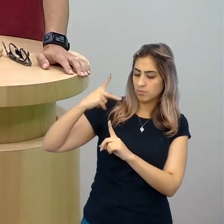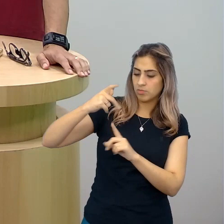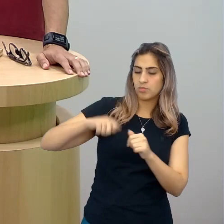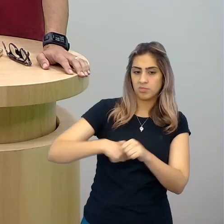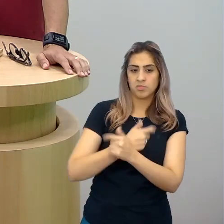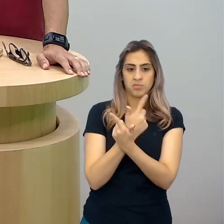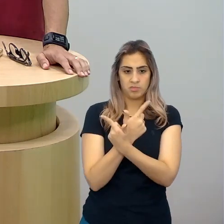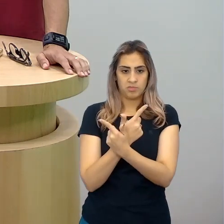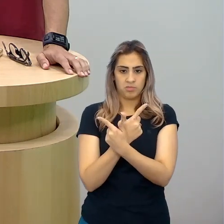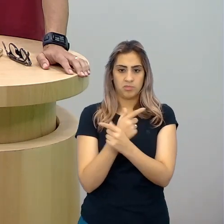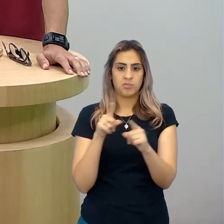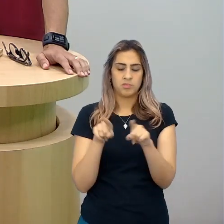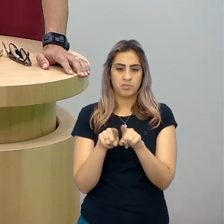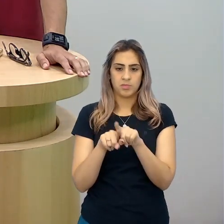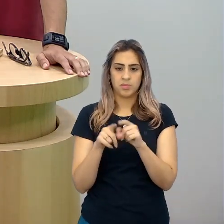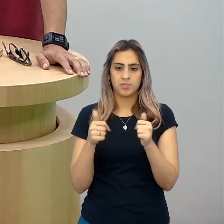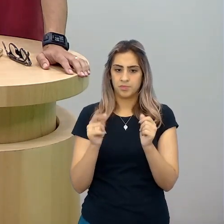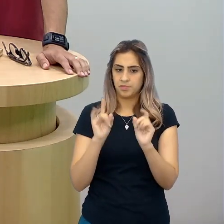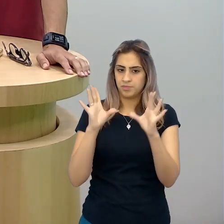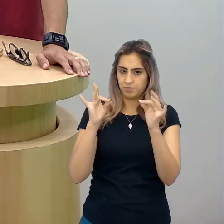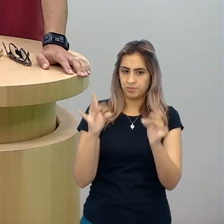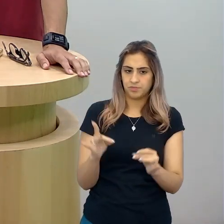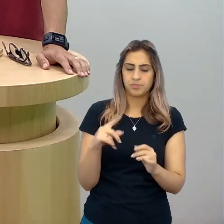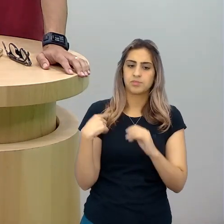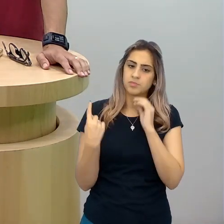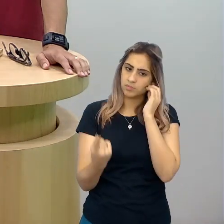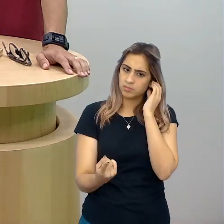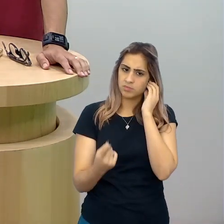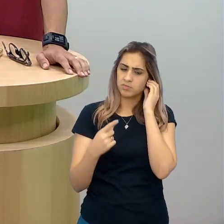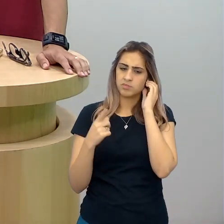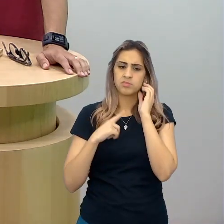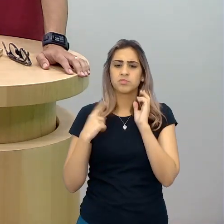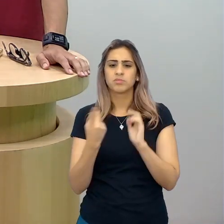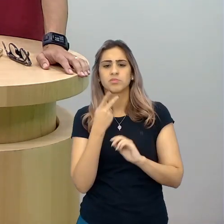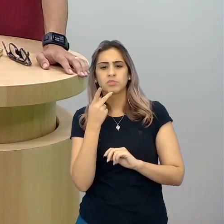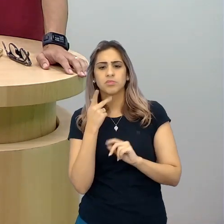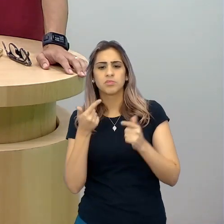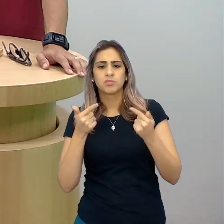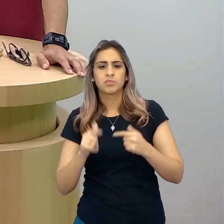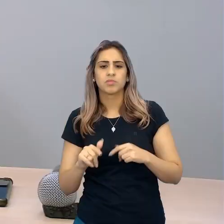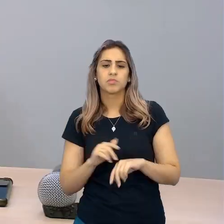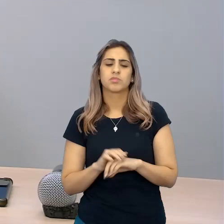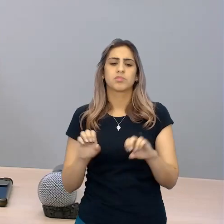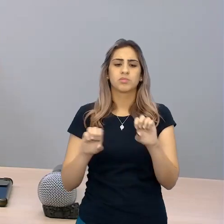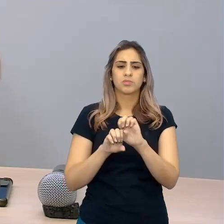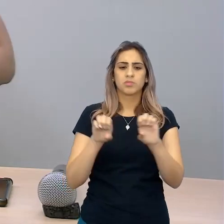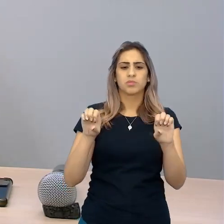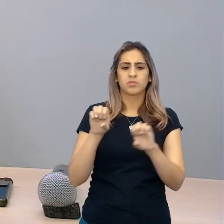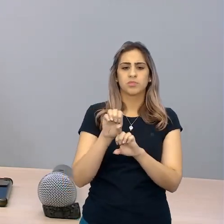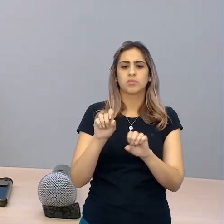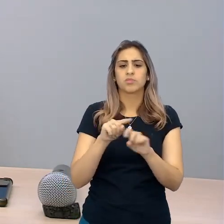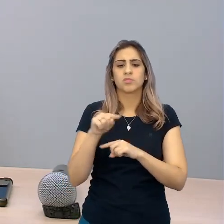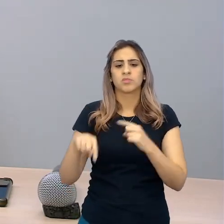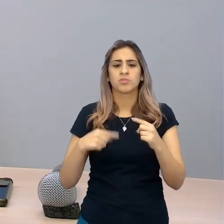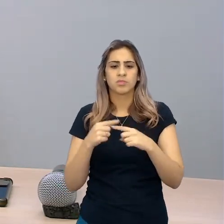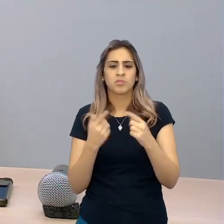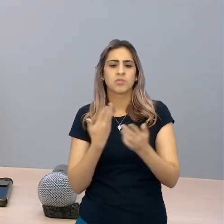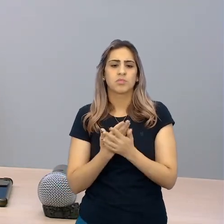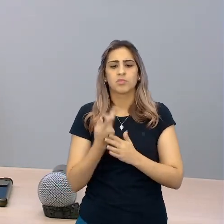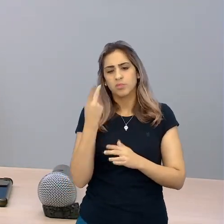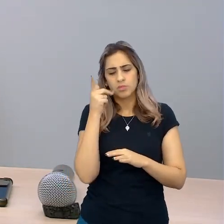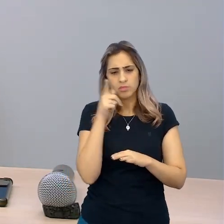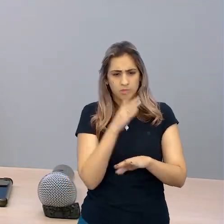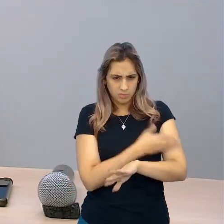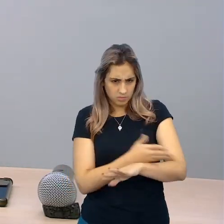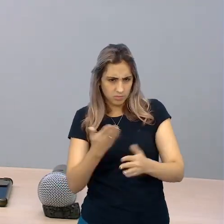regressão linear. Tudo tá bem bom? detalhado. Tudo bem detalhado. E aí, depois disso, o que a gente fala mesmo? Ah, eixo estruturante, objetivo da aula, para poder